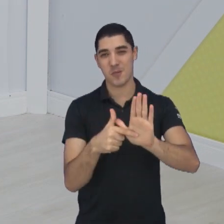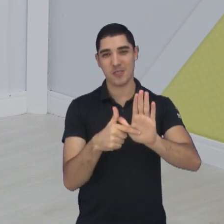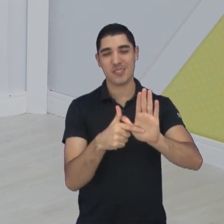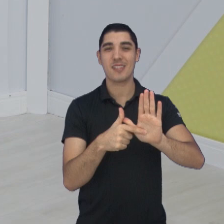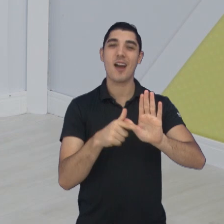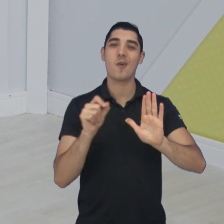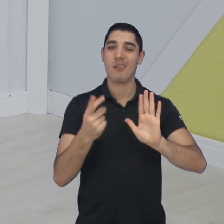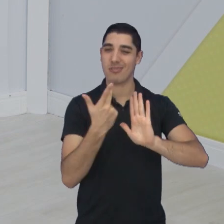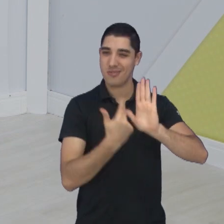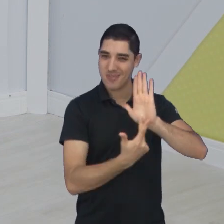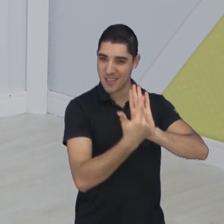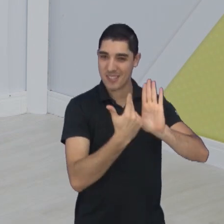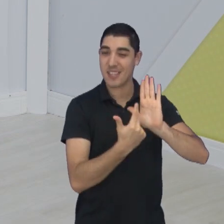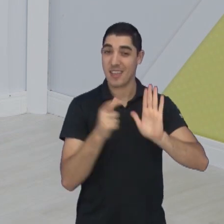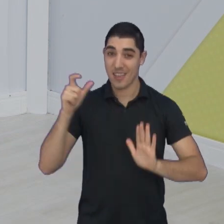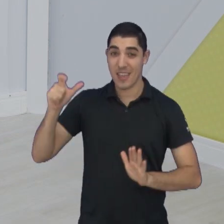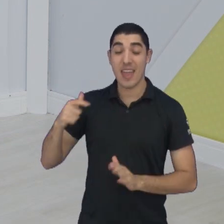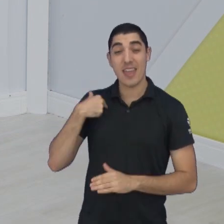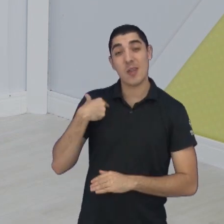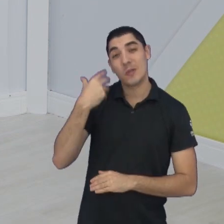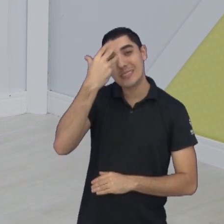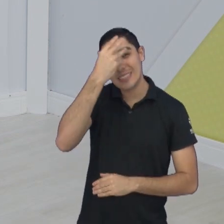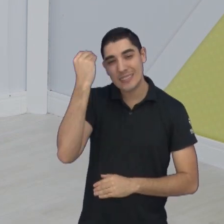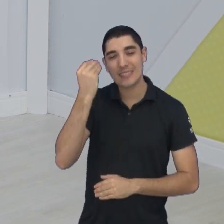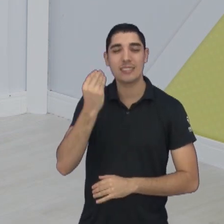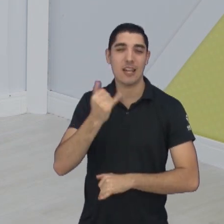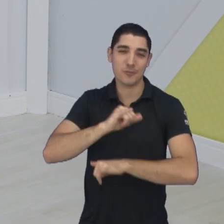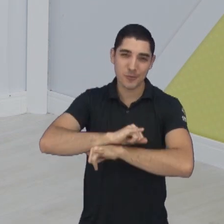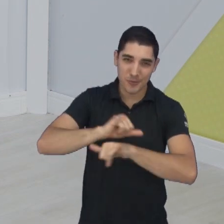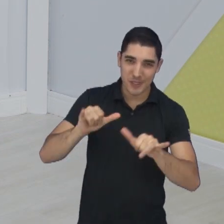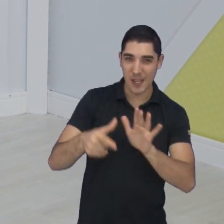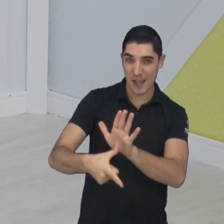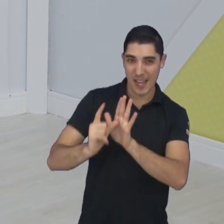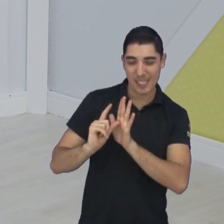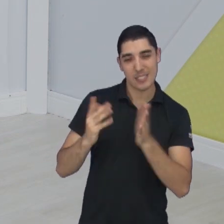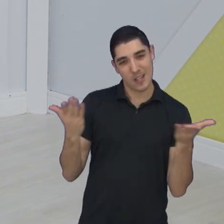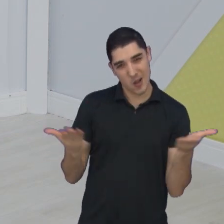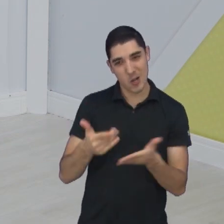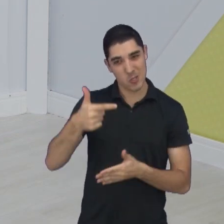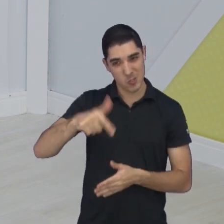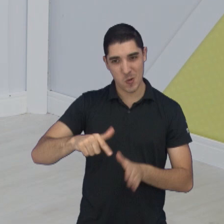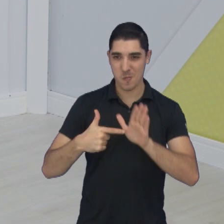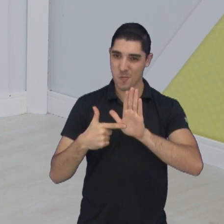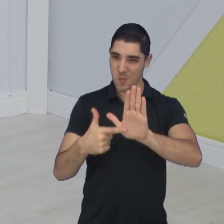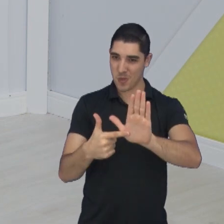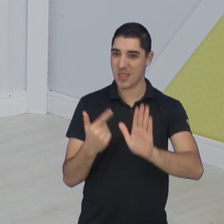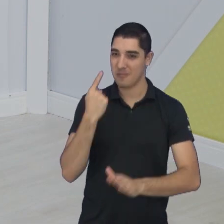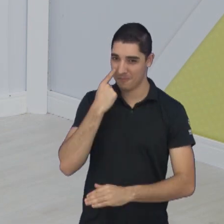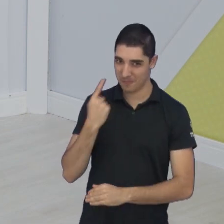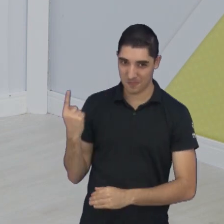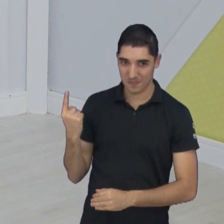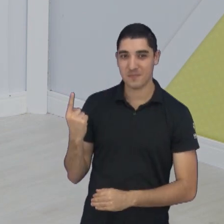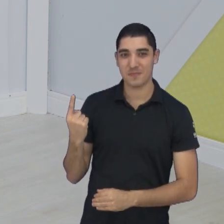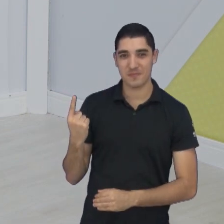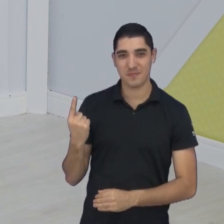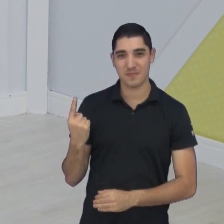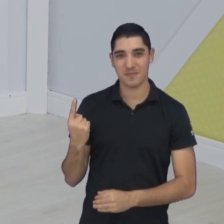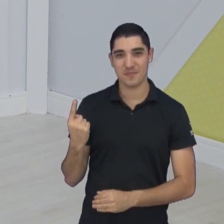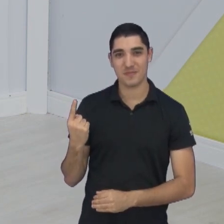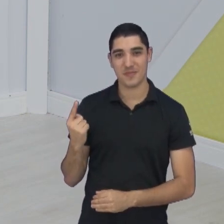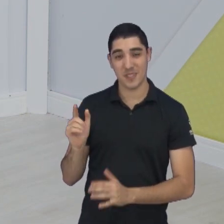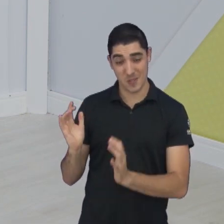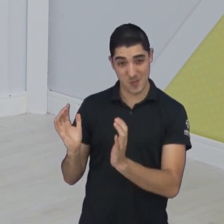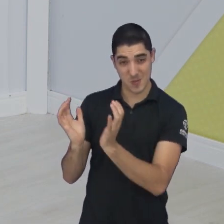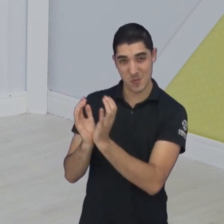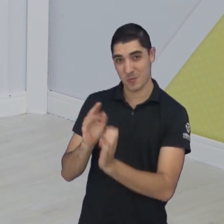e deixar o trabalho bem feito. Eu errei, eu não chamei no outro bloco, mas a gente chama agora para prestigiar a equipe Copa Norte, a